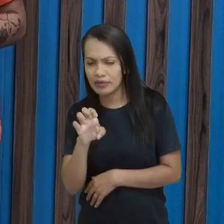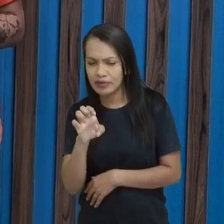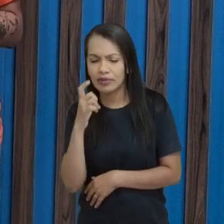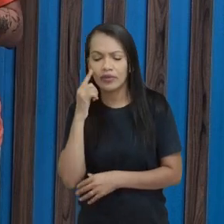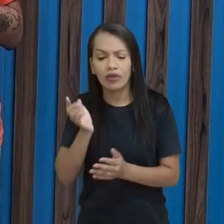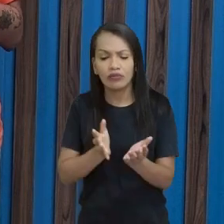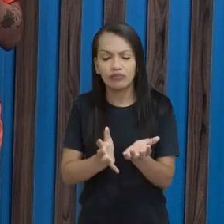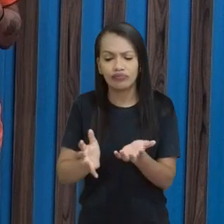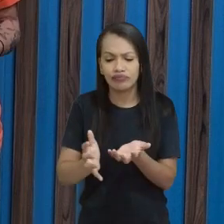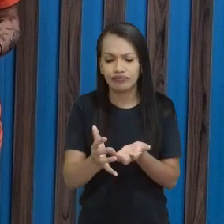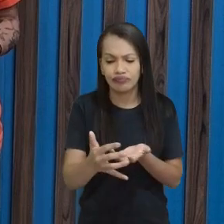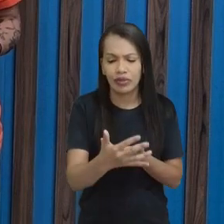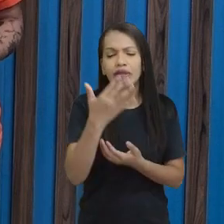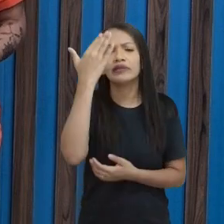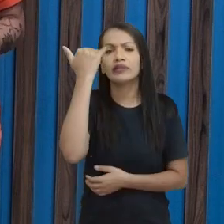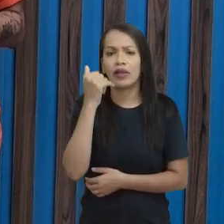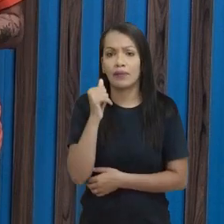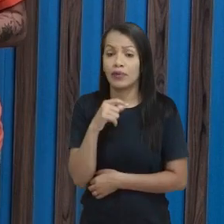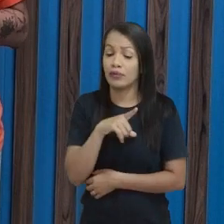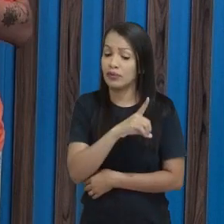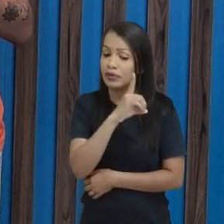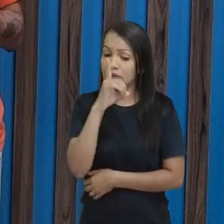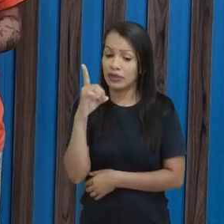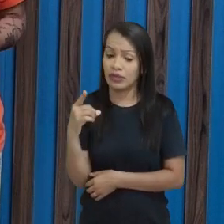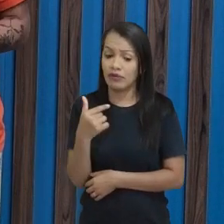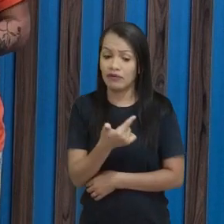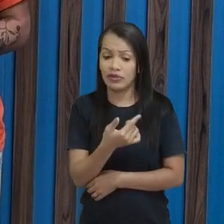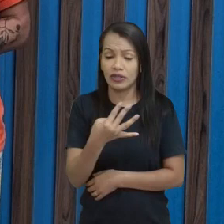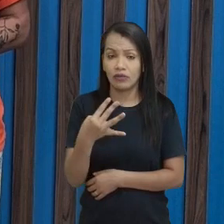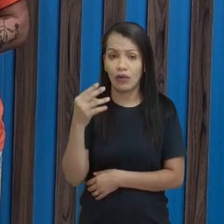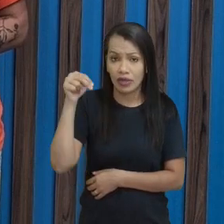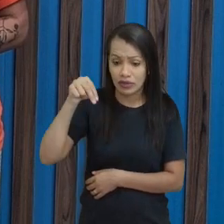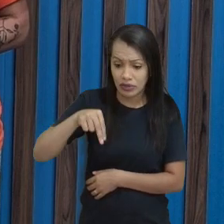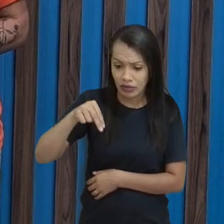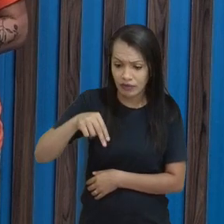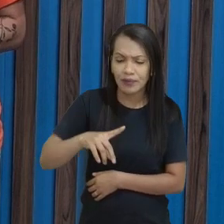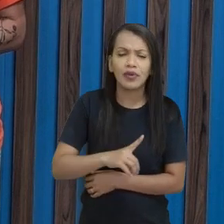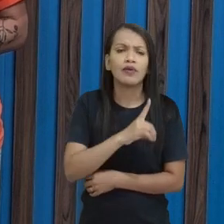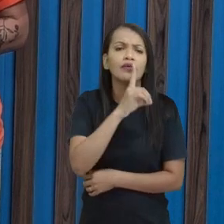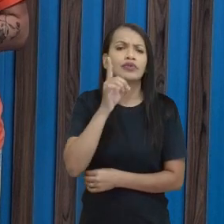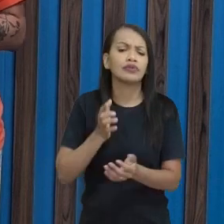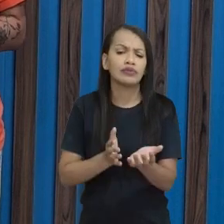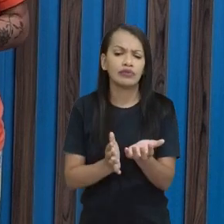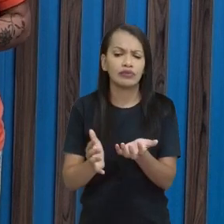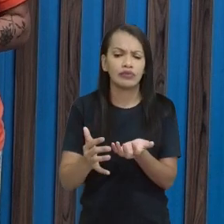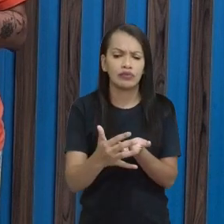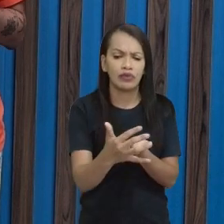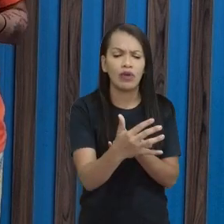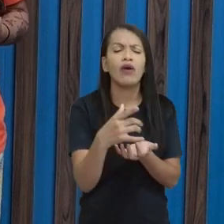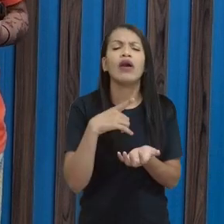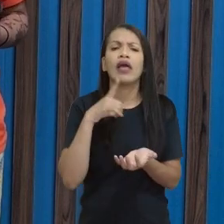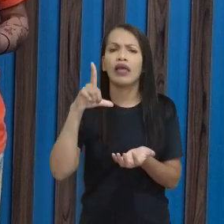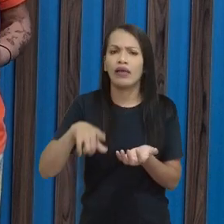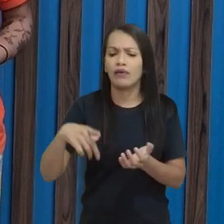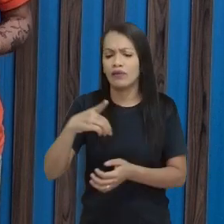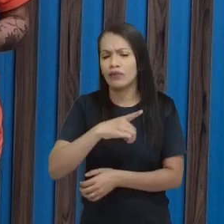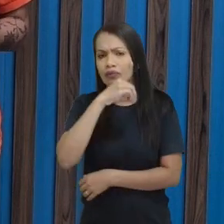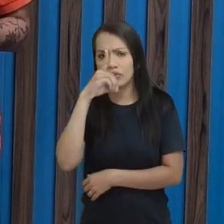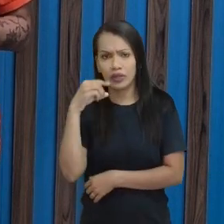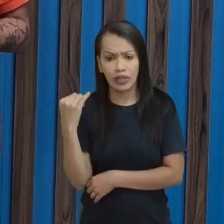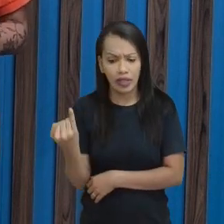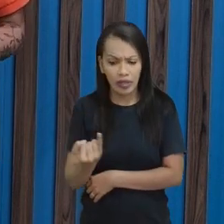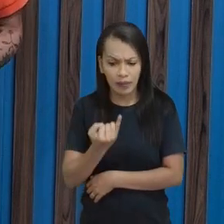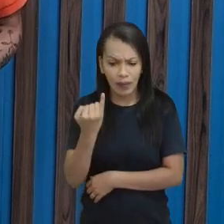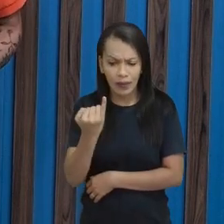novembro é celebrado aí o dia do Rio Capibaribe, né? É uma data muito importante para que a gente